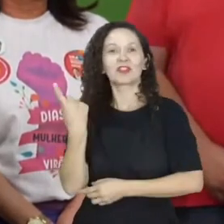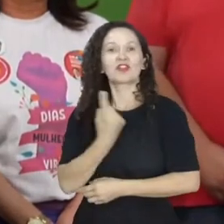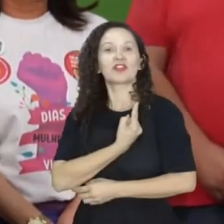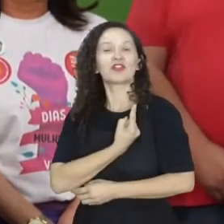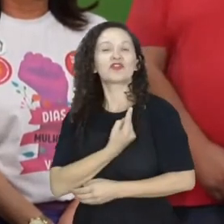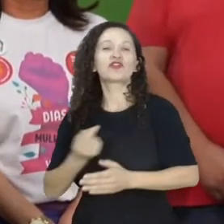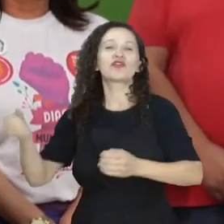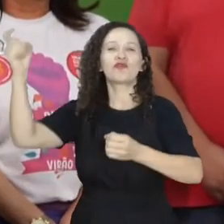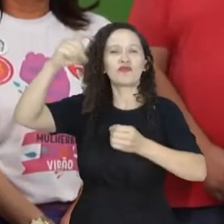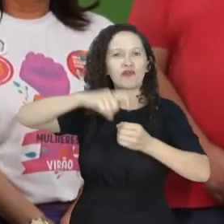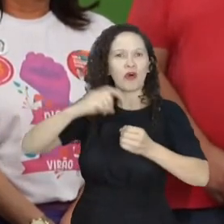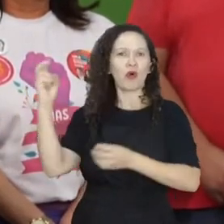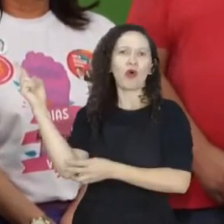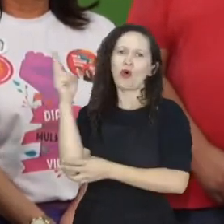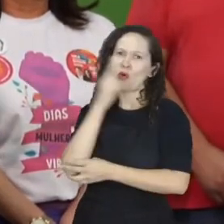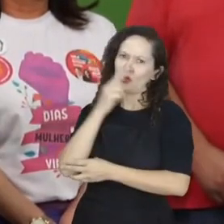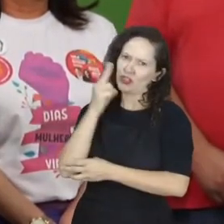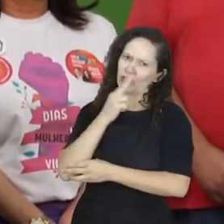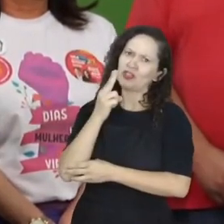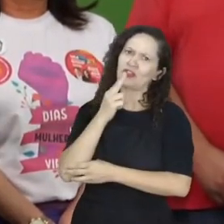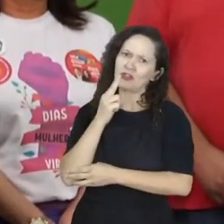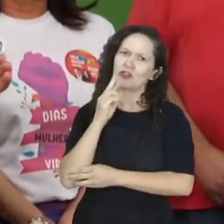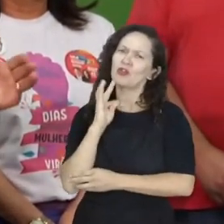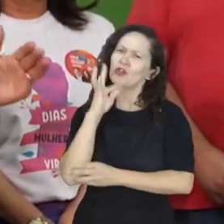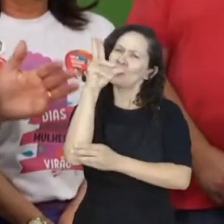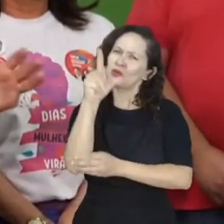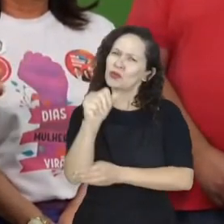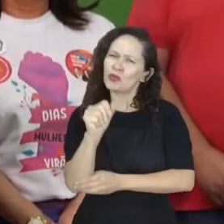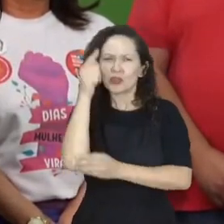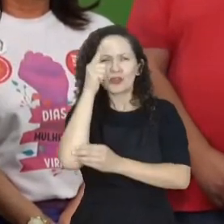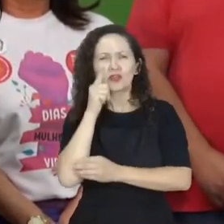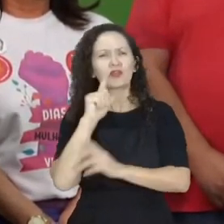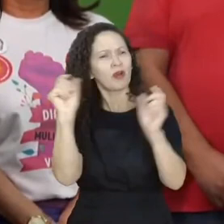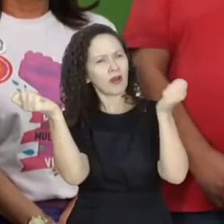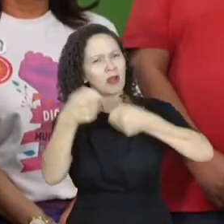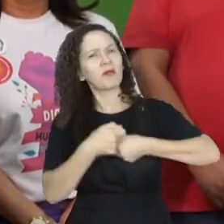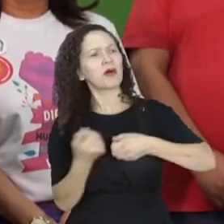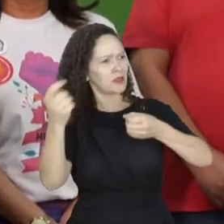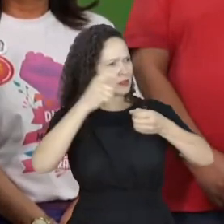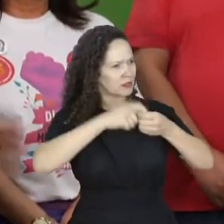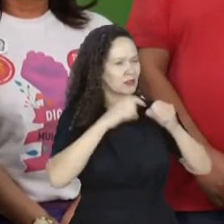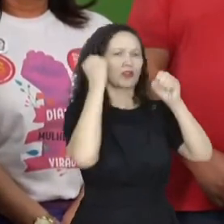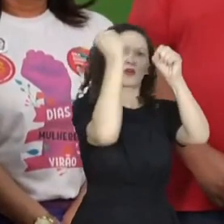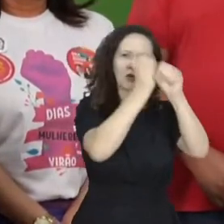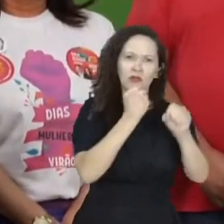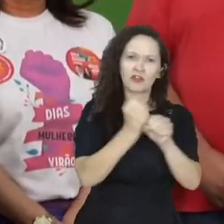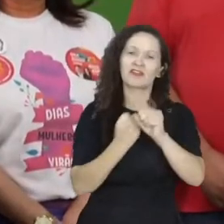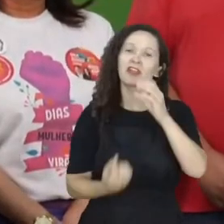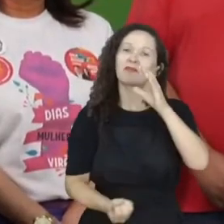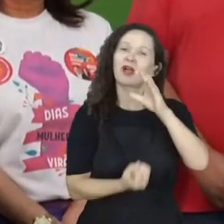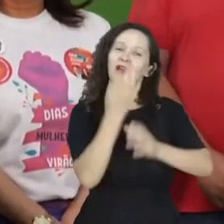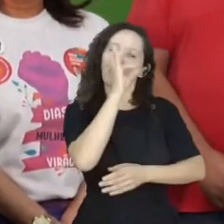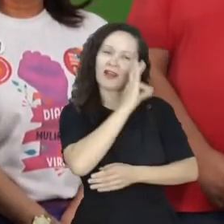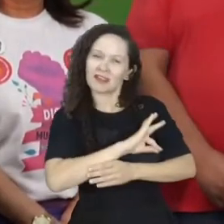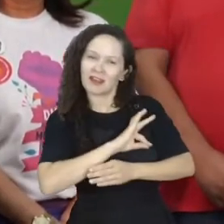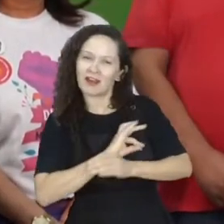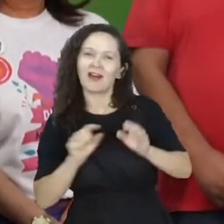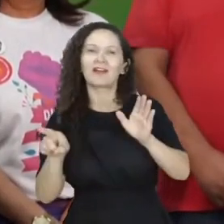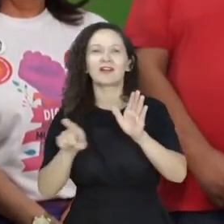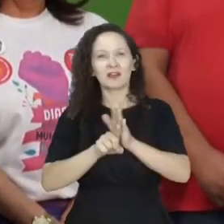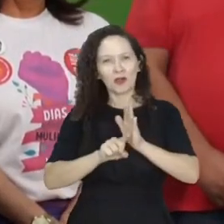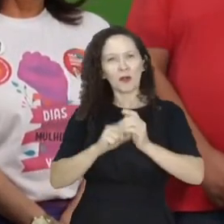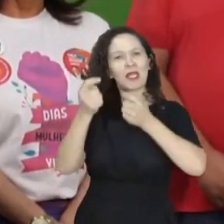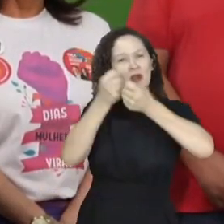retome urgentemente, sabe, tudo aquilo que for possível para gerar emprego, para gerar salário, para gerar renda,